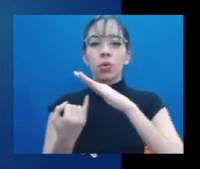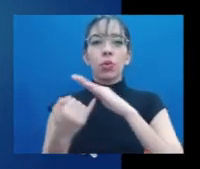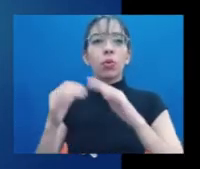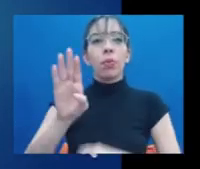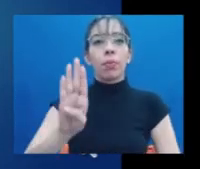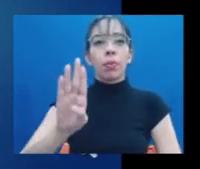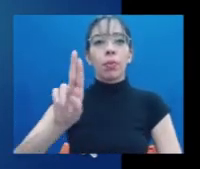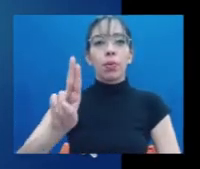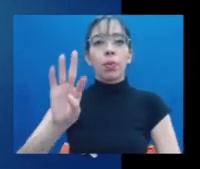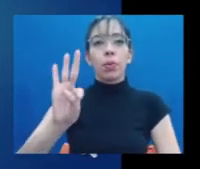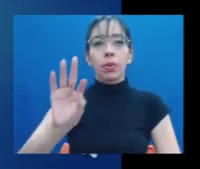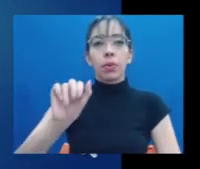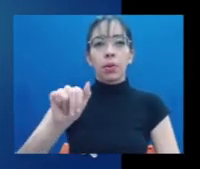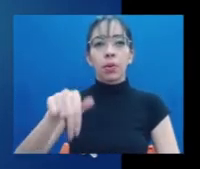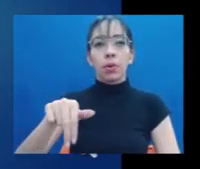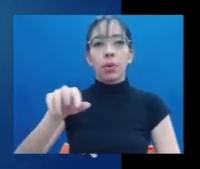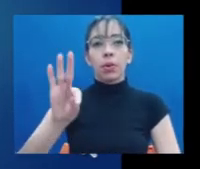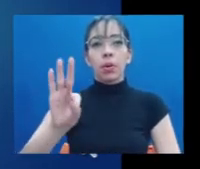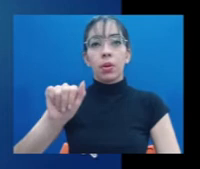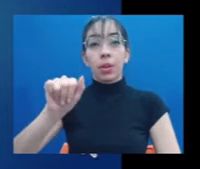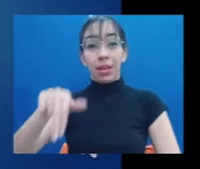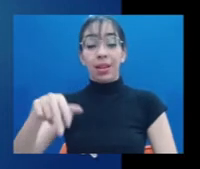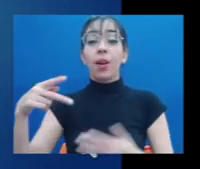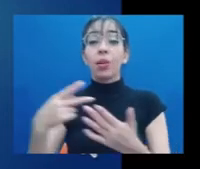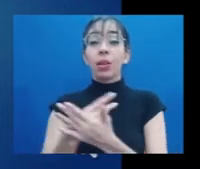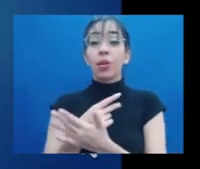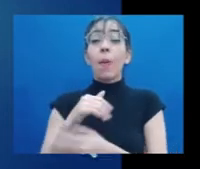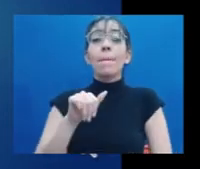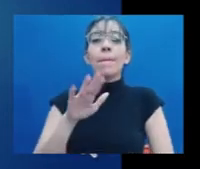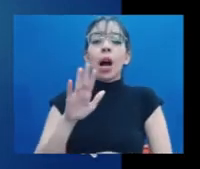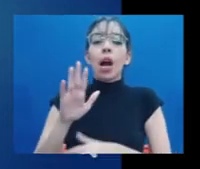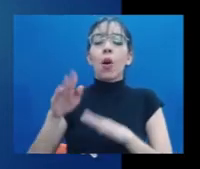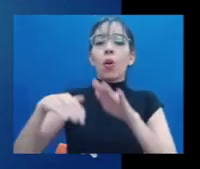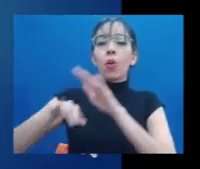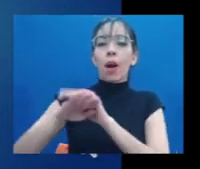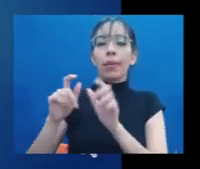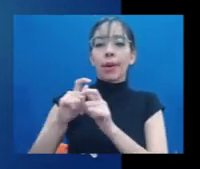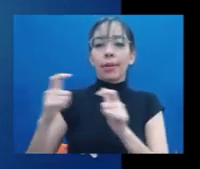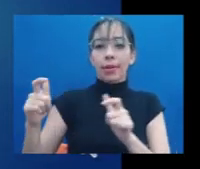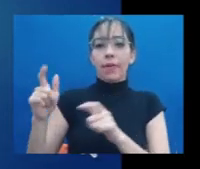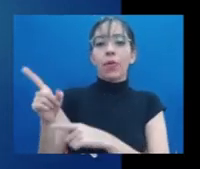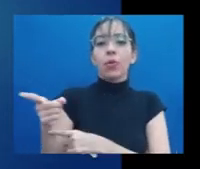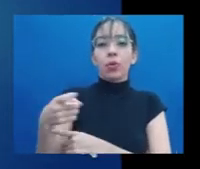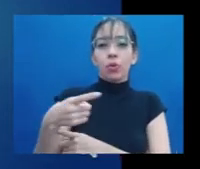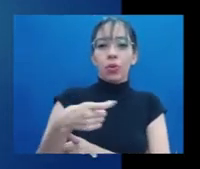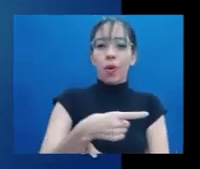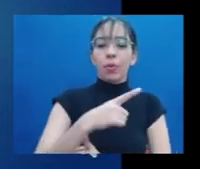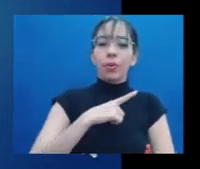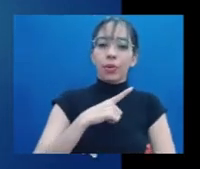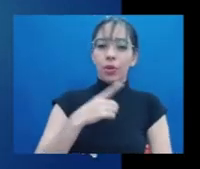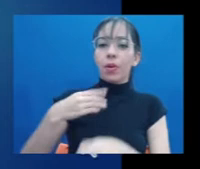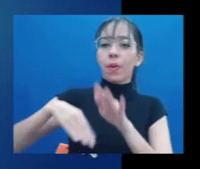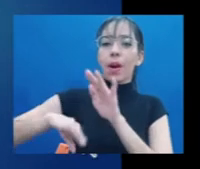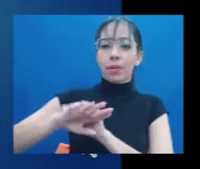Instituto Butantan, que resultou na destruição do maior acervo de cobras do país. Esse incêndio aconteceu em maio de